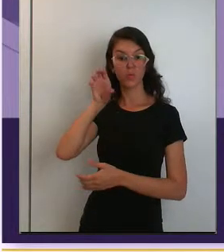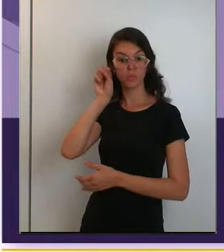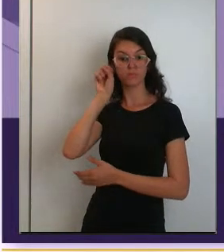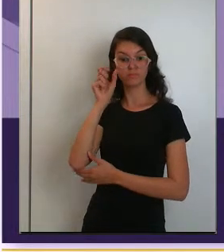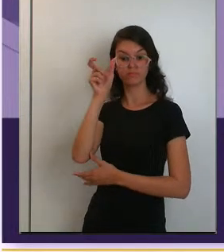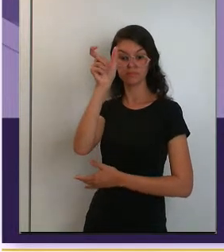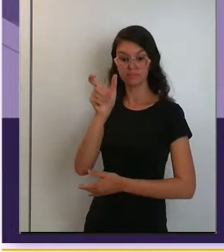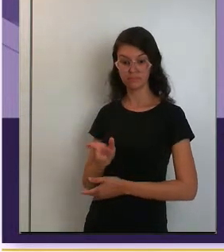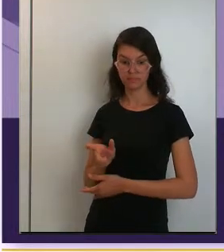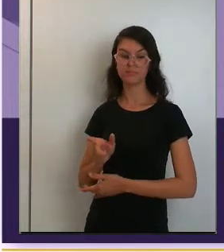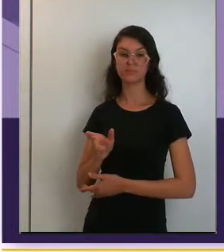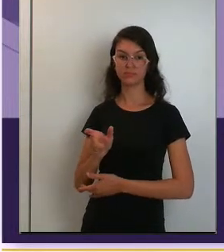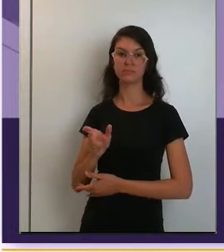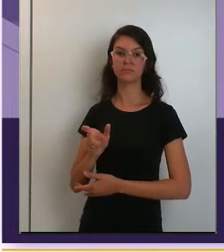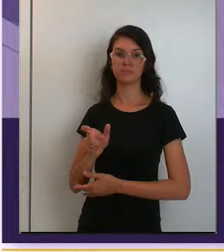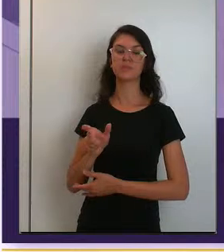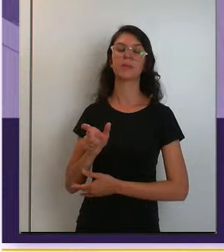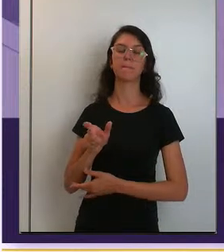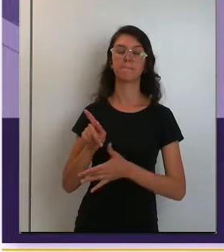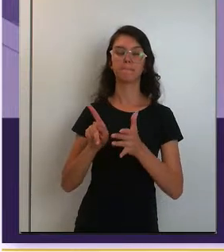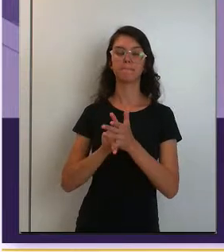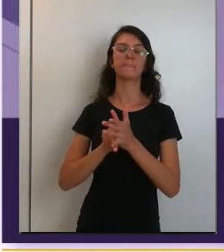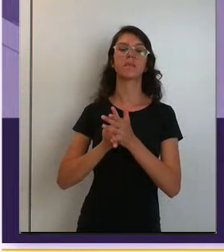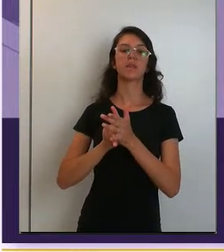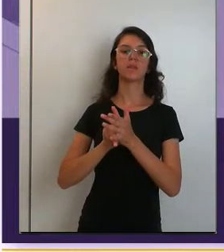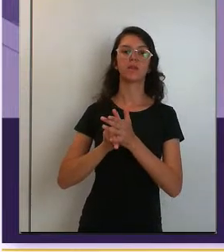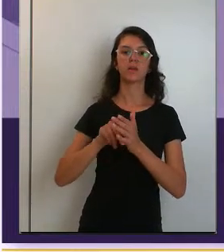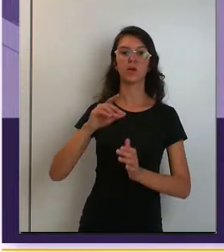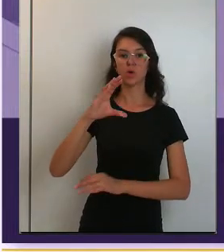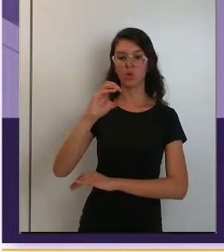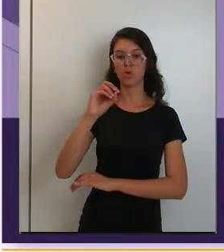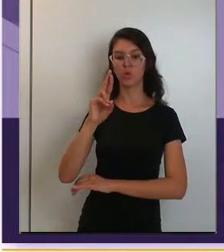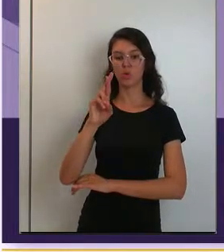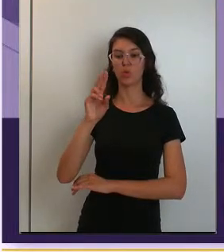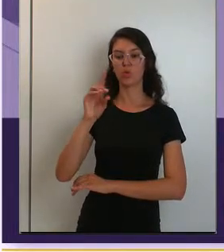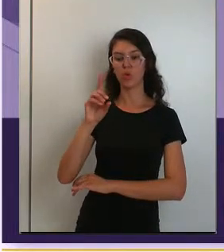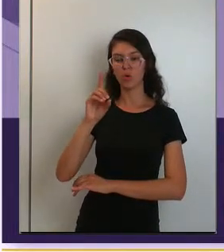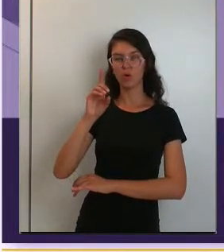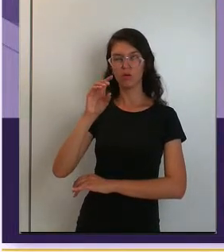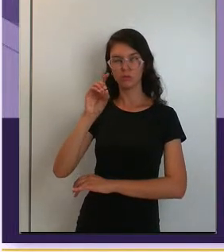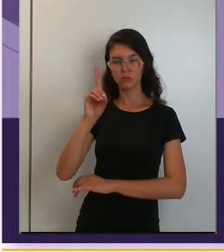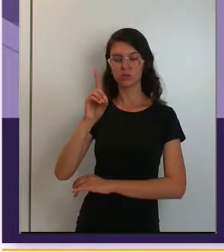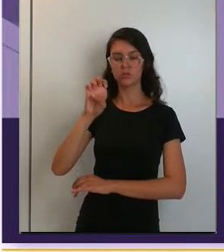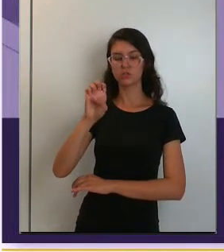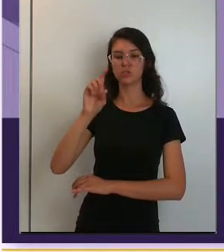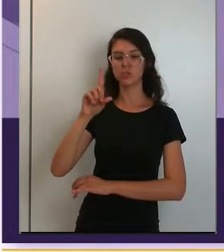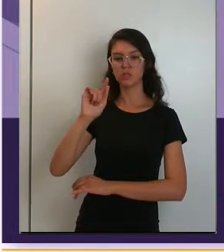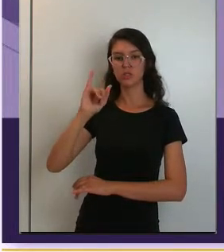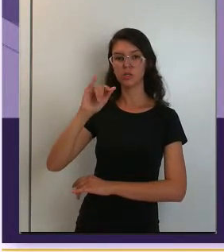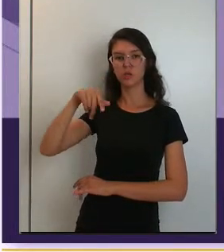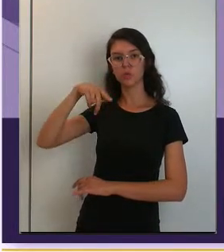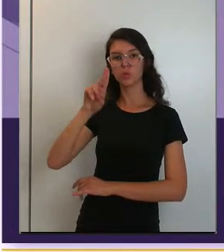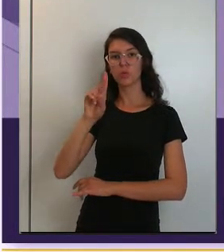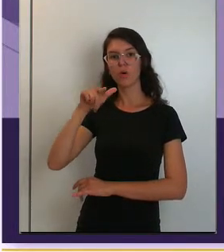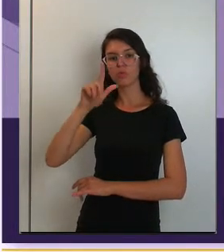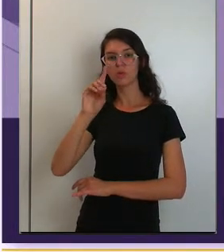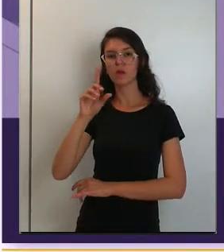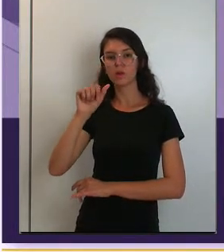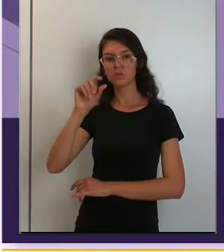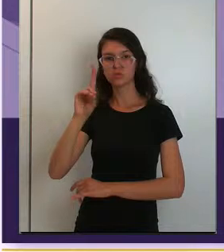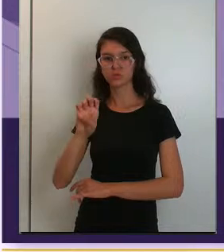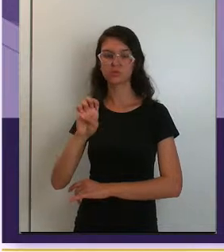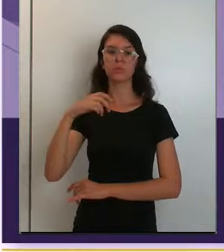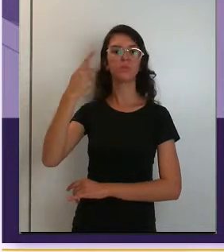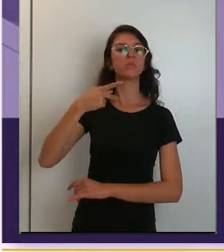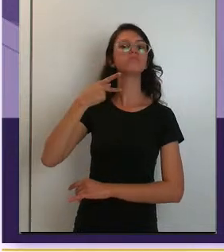da Coordenadoria de Promoção da Igualdade de Oportunidades e Eliminação da Discriminação no Trabalho, a Procuradora Regional do